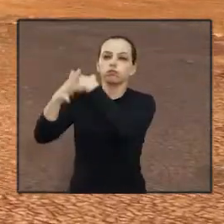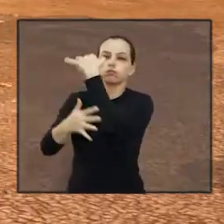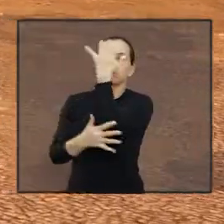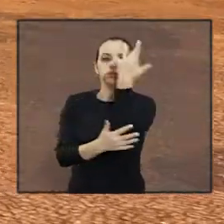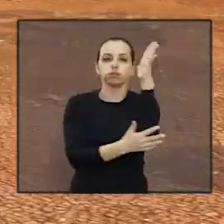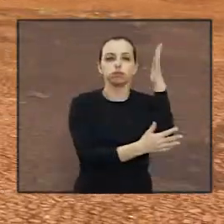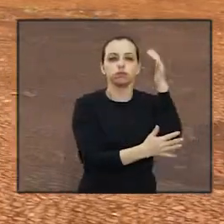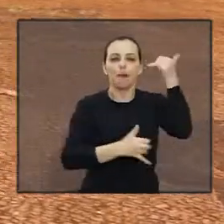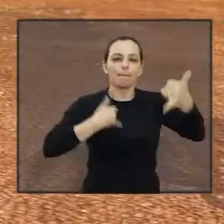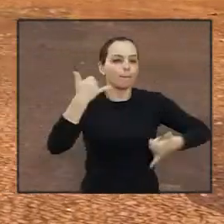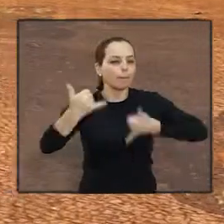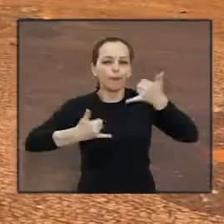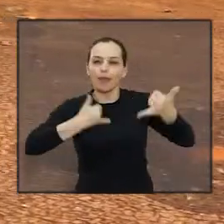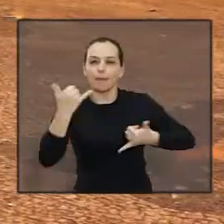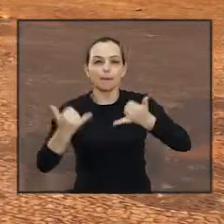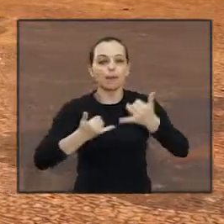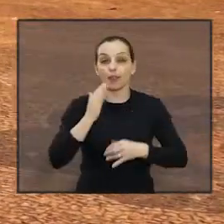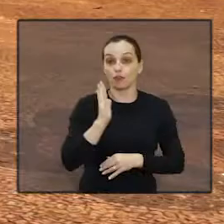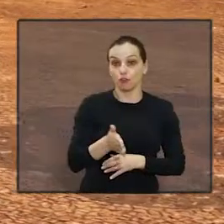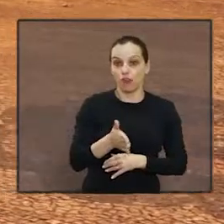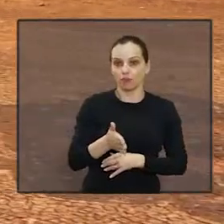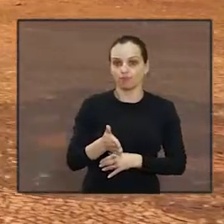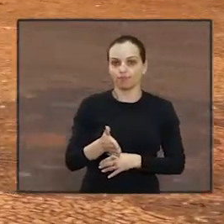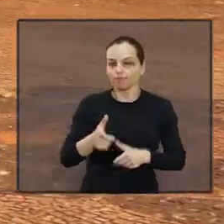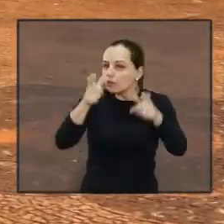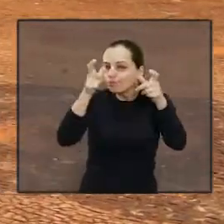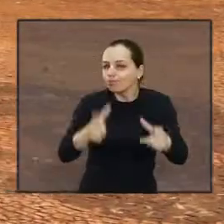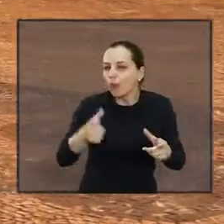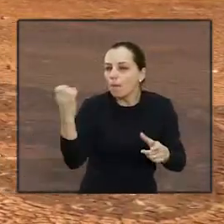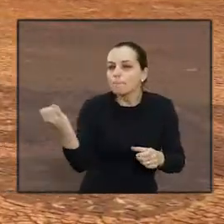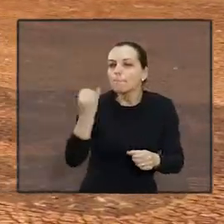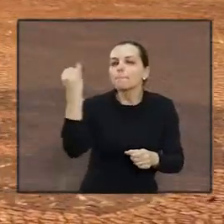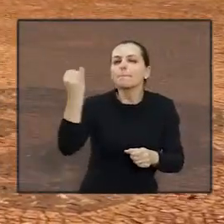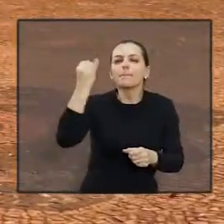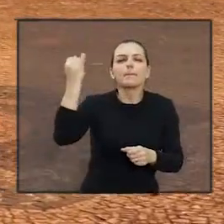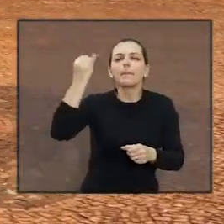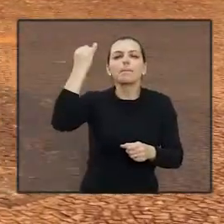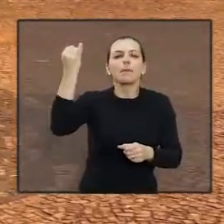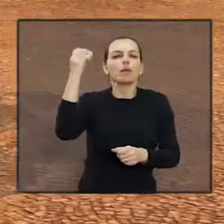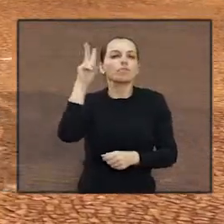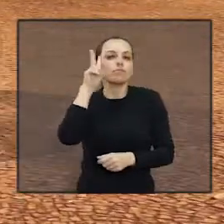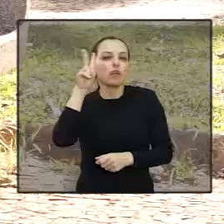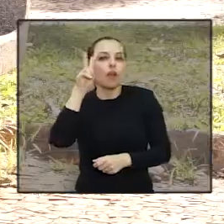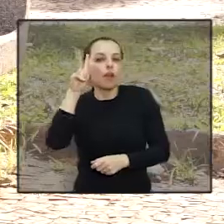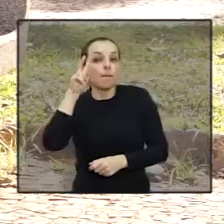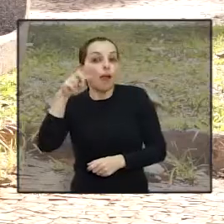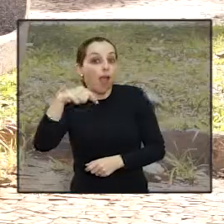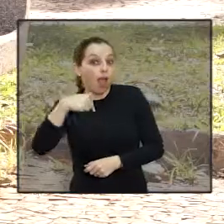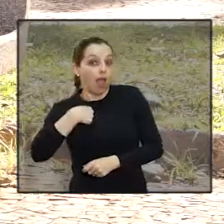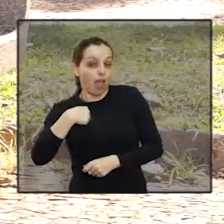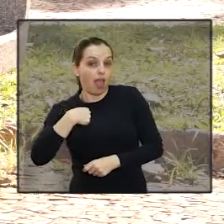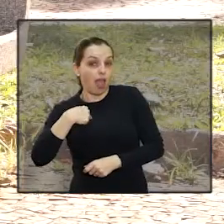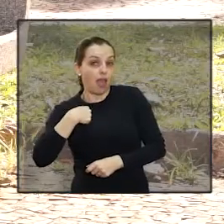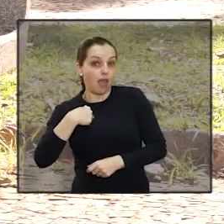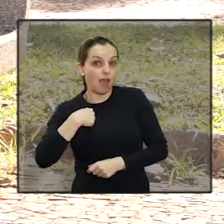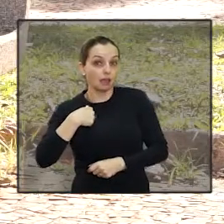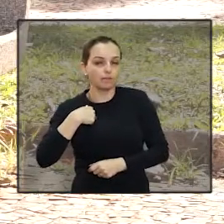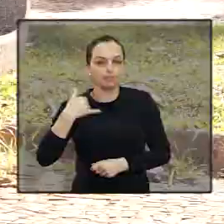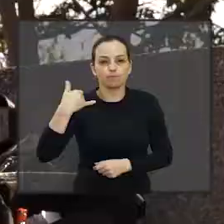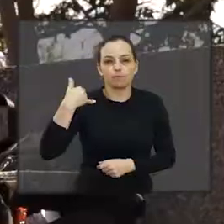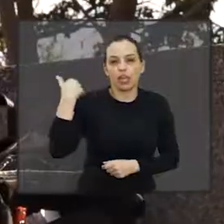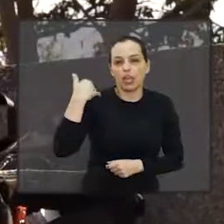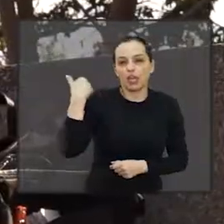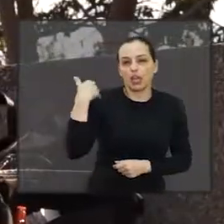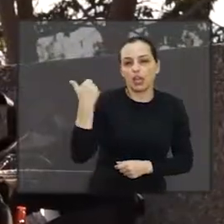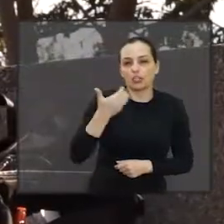do Brasil. Aqui a gente brincava, né? Tinha uma brincadeira que a gente brincava nessa roda onde